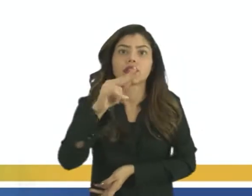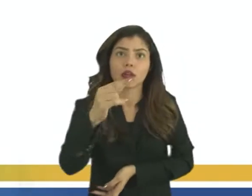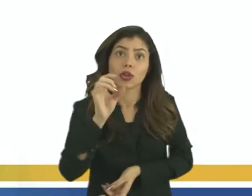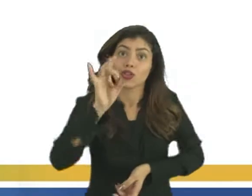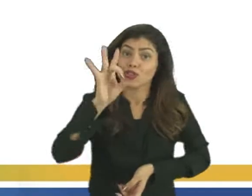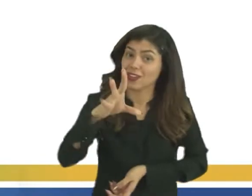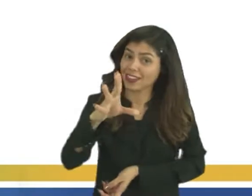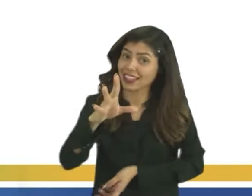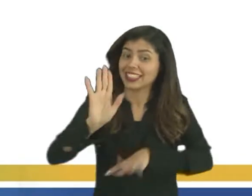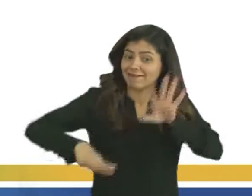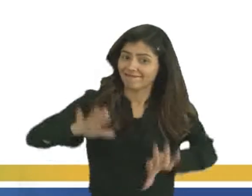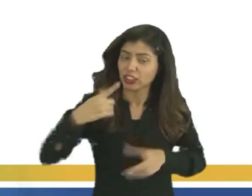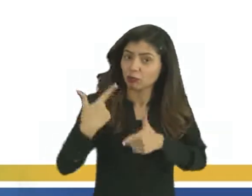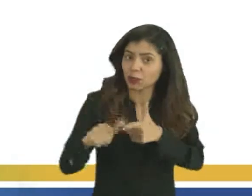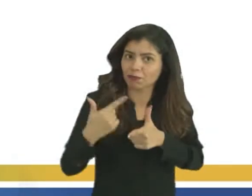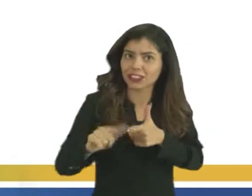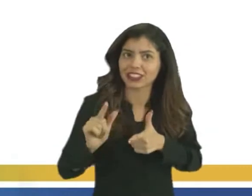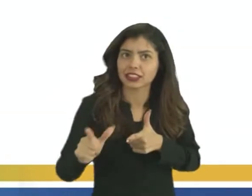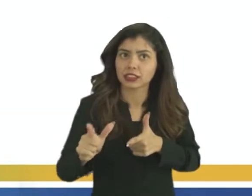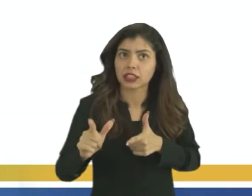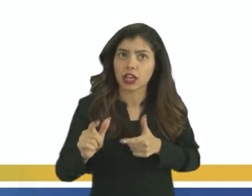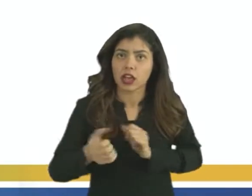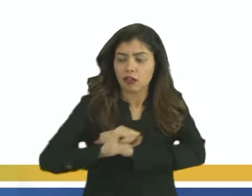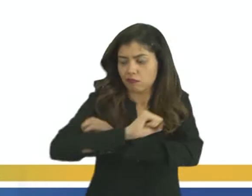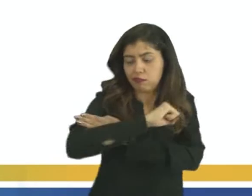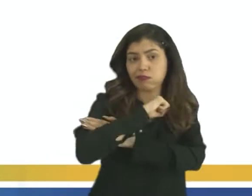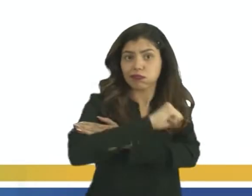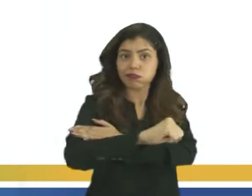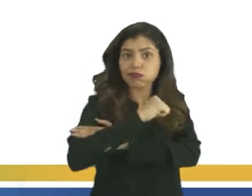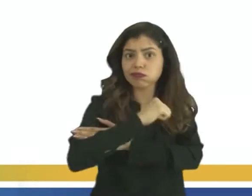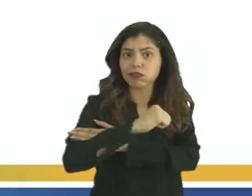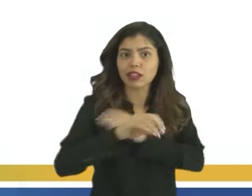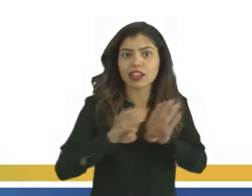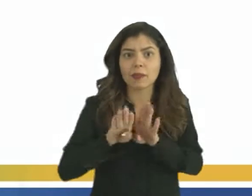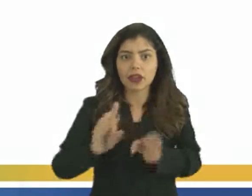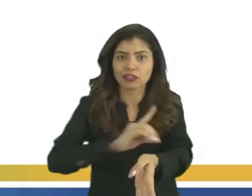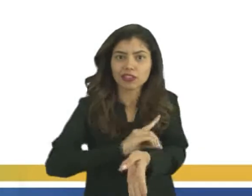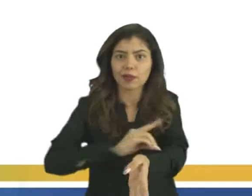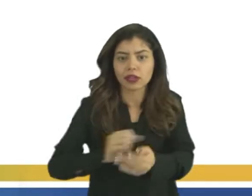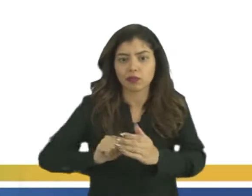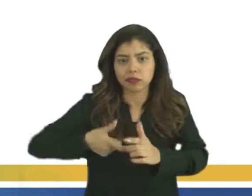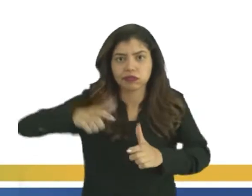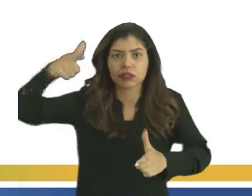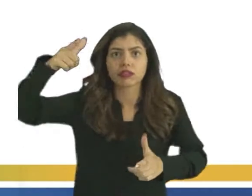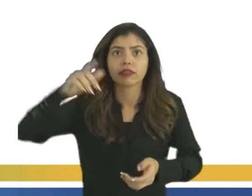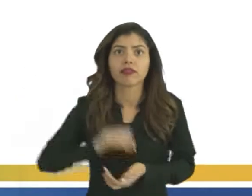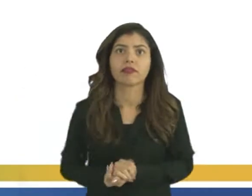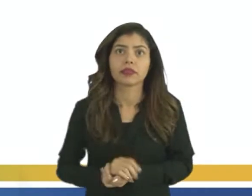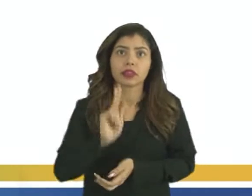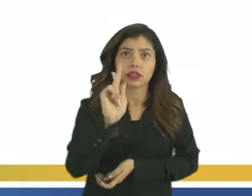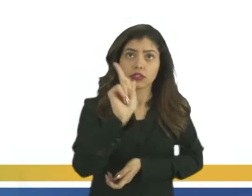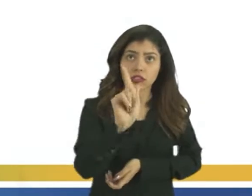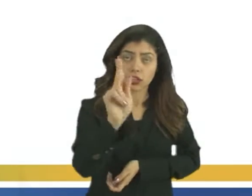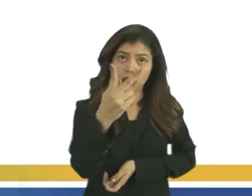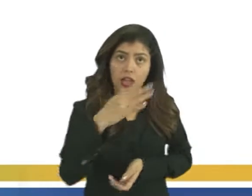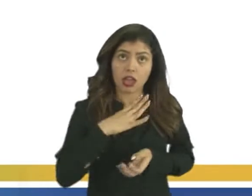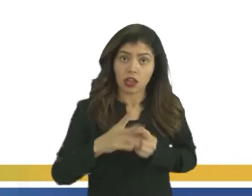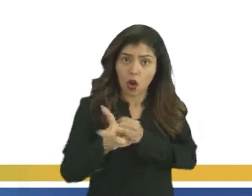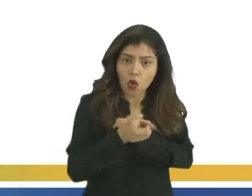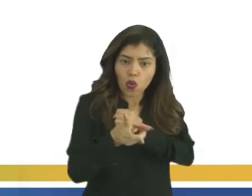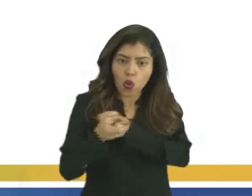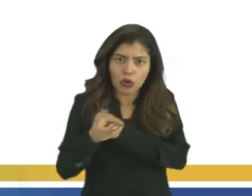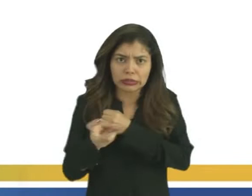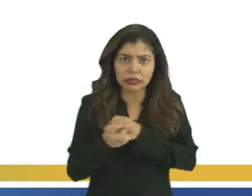que entre os efeitos colaterais estejam problemas de juntas e aumento de risco para diabetes. E enquanto o GH era tirado de extrato de